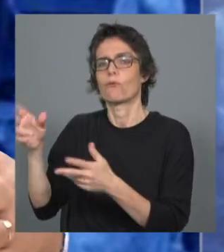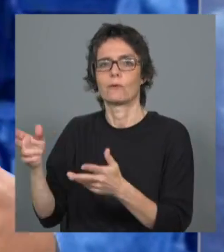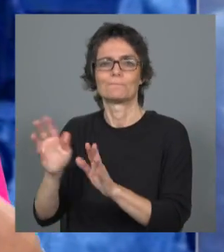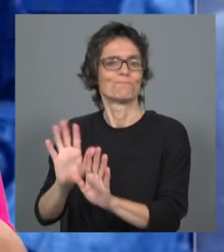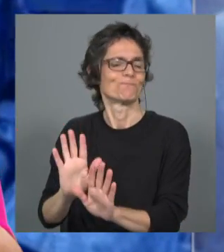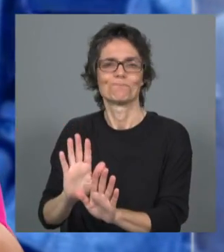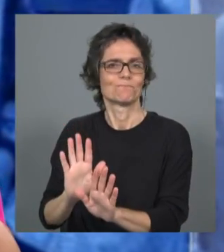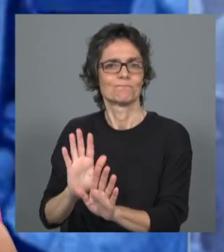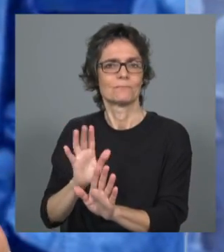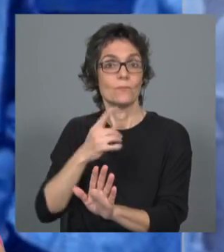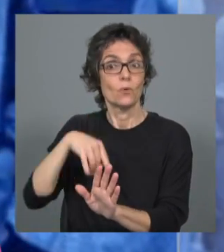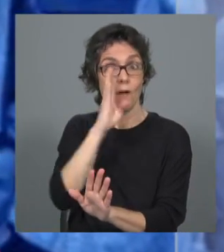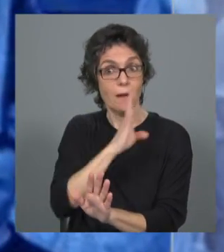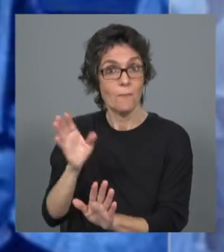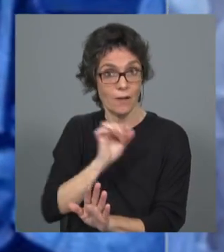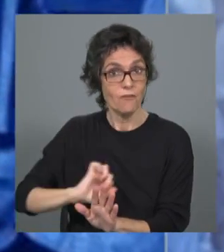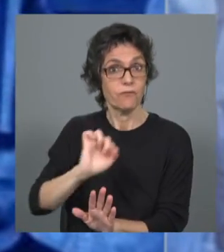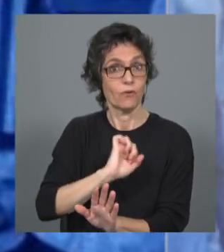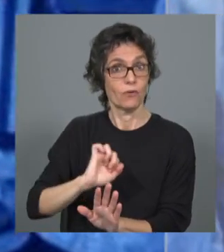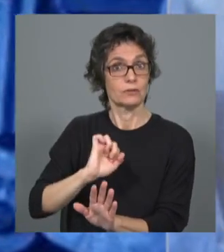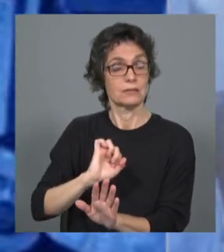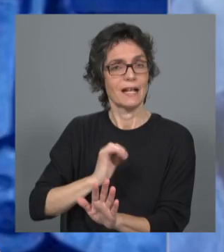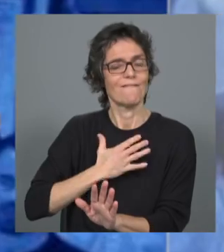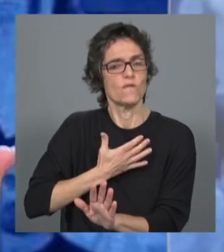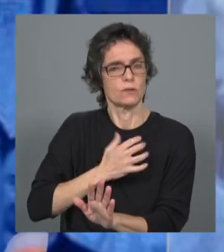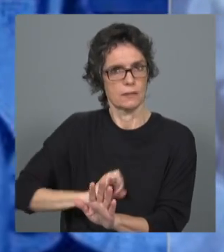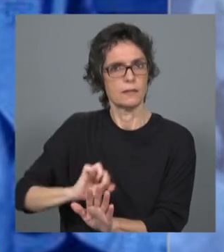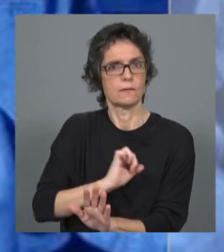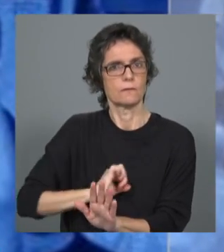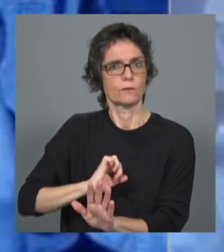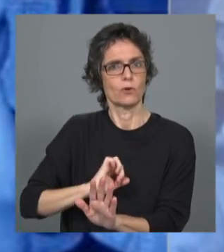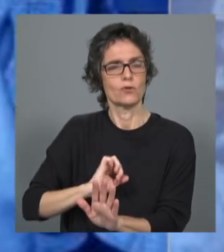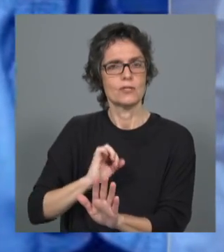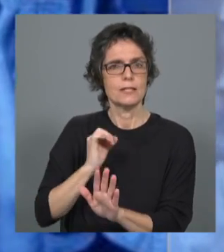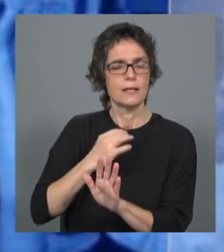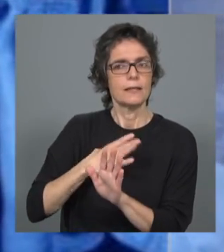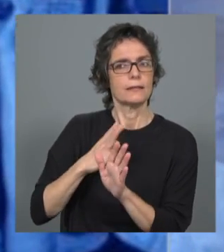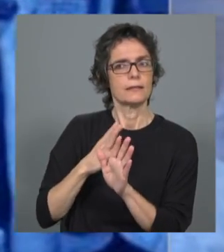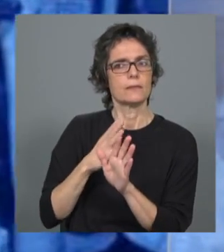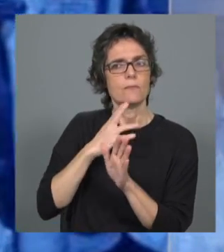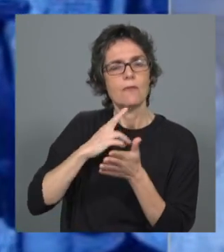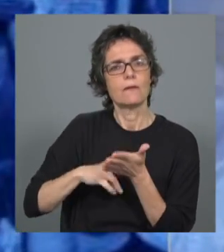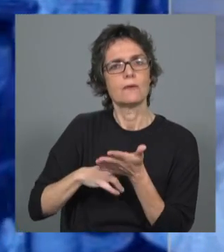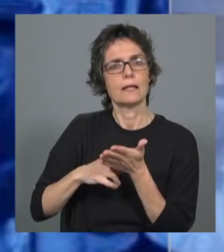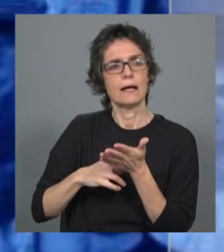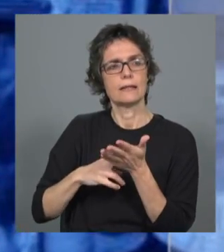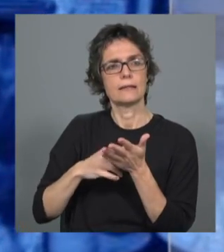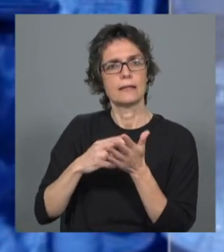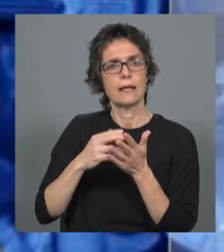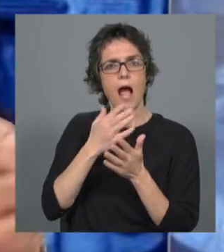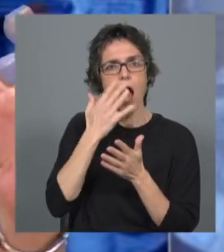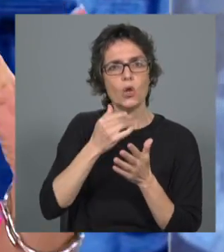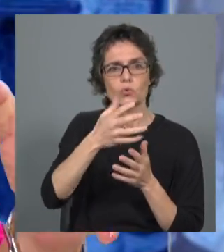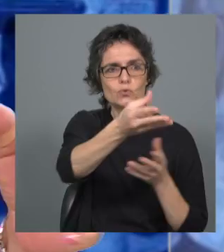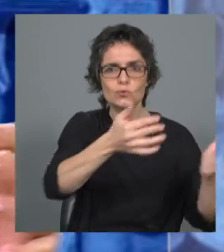Está nas nossas práticas e no nosso carisma irmos ao encontro das realidades. Porque uma coisa é eu dizer que há